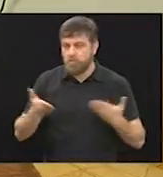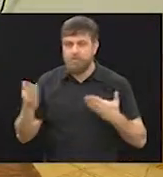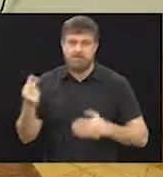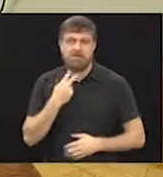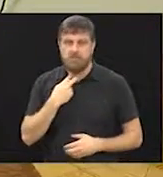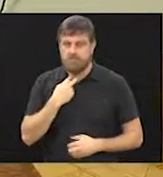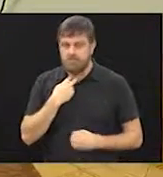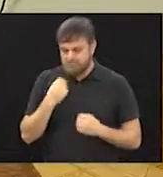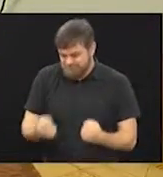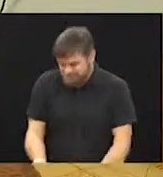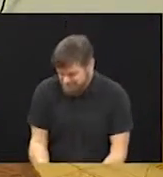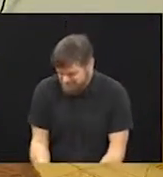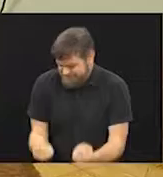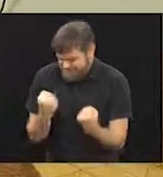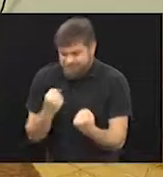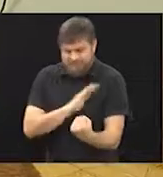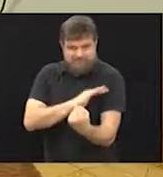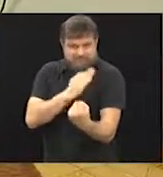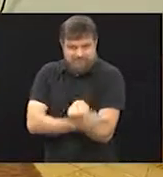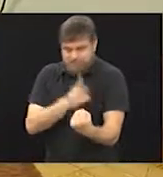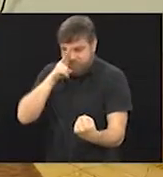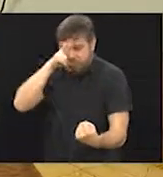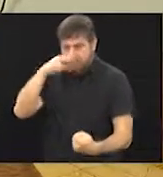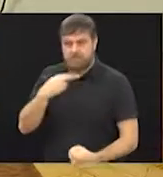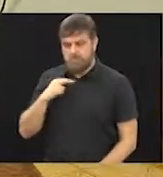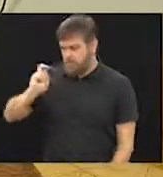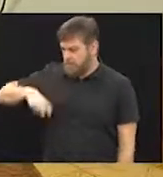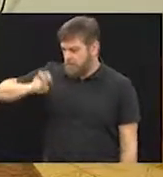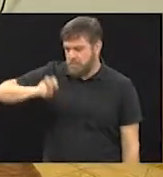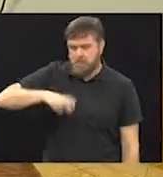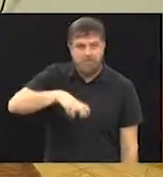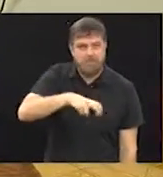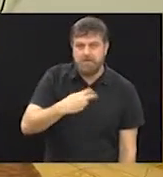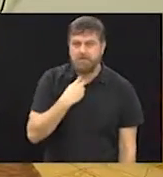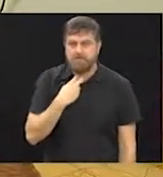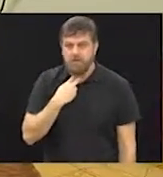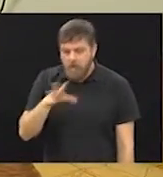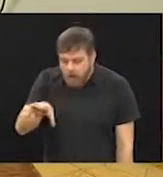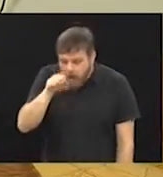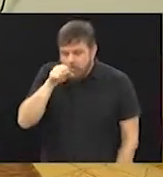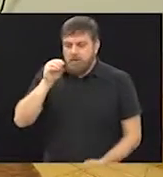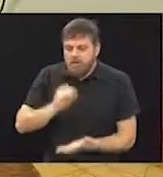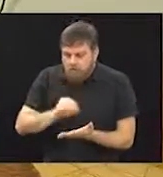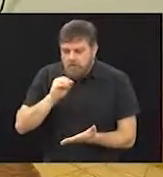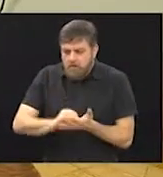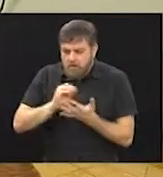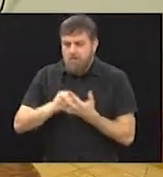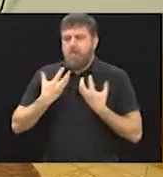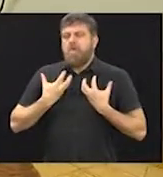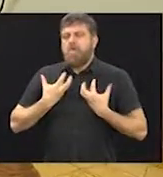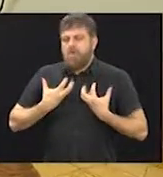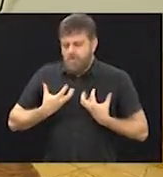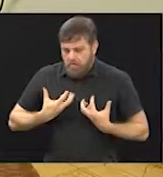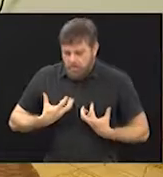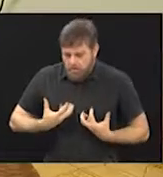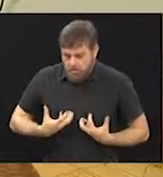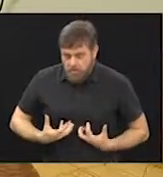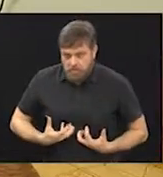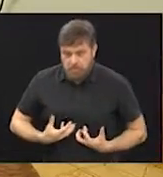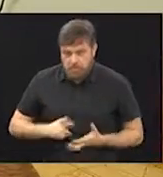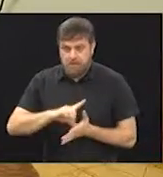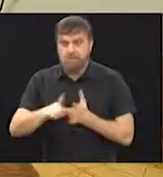fazer força, não posso caminhar rápido, que me dá falta de ar, daquele cansaço. E aí gerou a